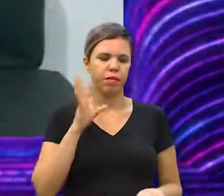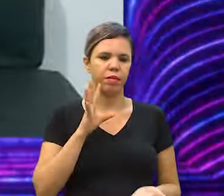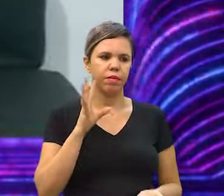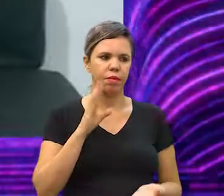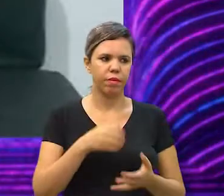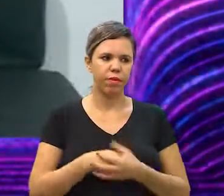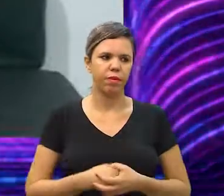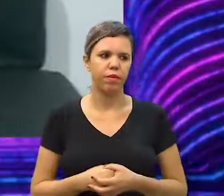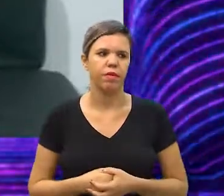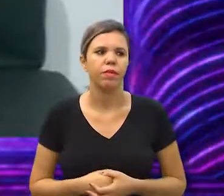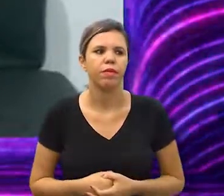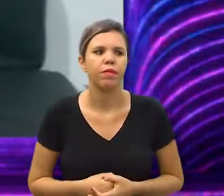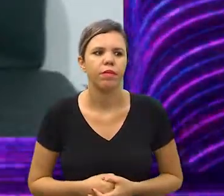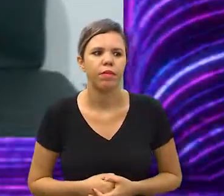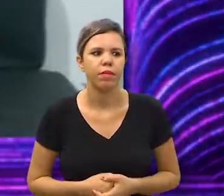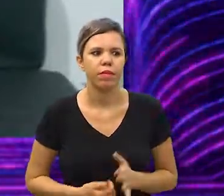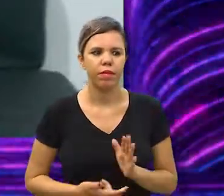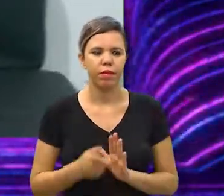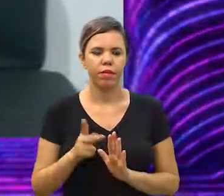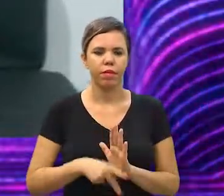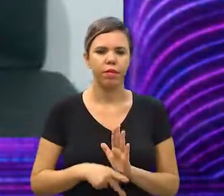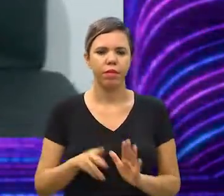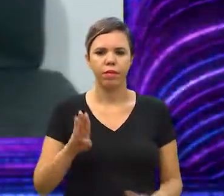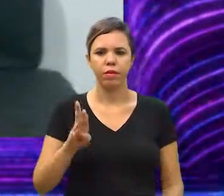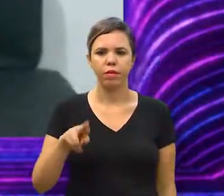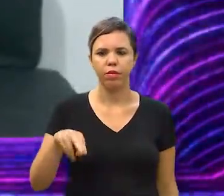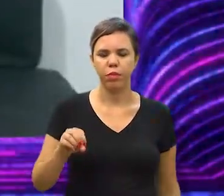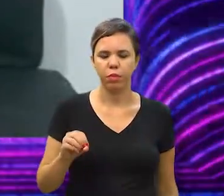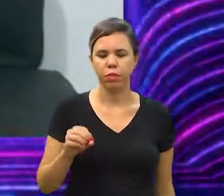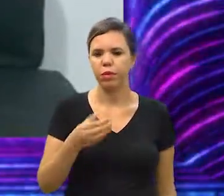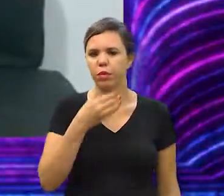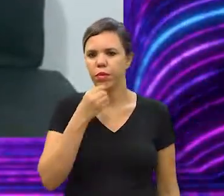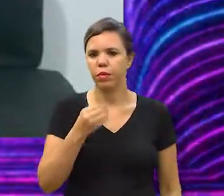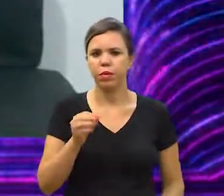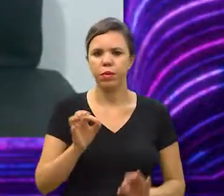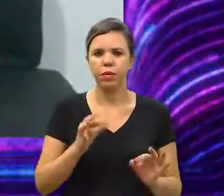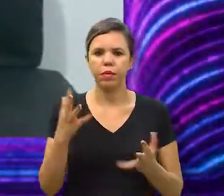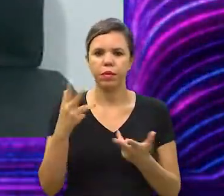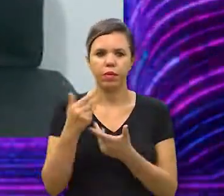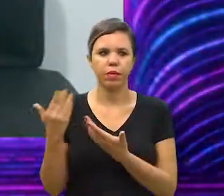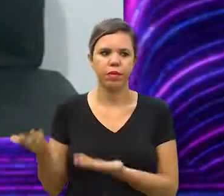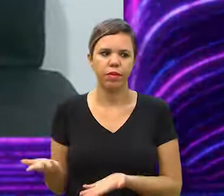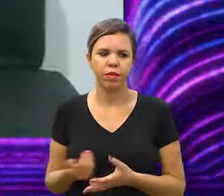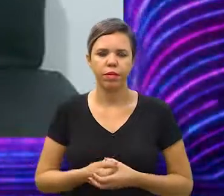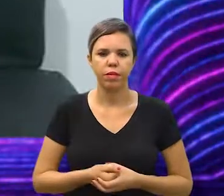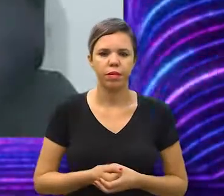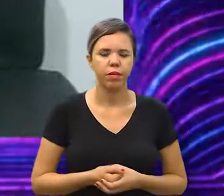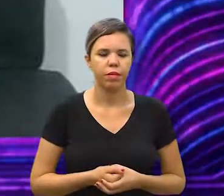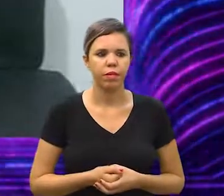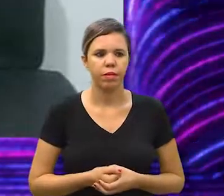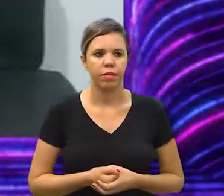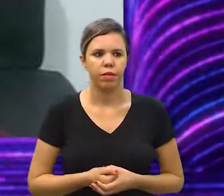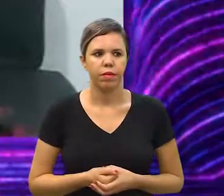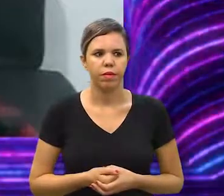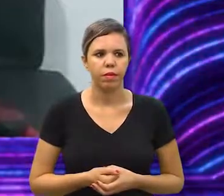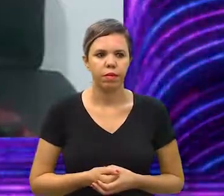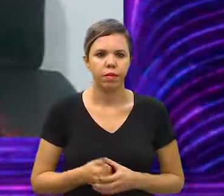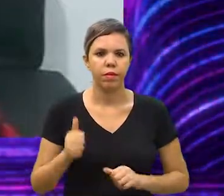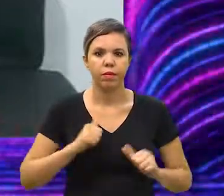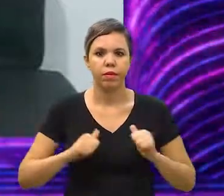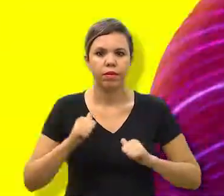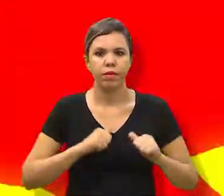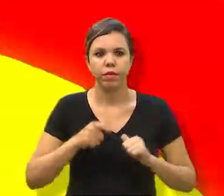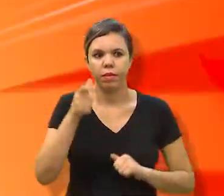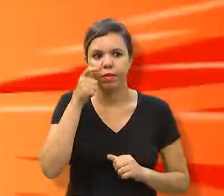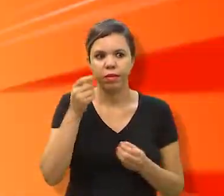muito legal, né? Com a arte do Bruno Mota aqui, olha só que bonitinho. Então, a gente está ansioso